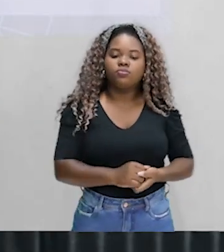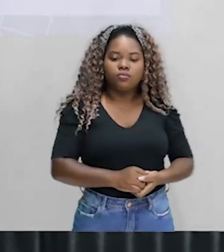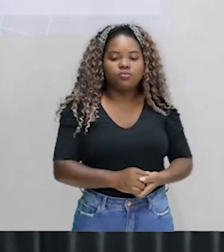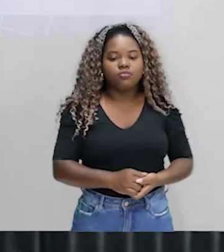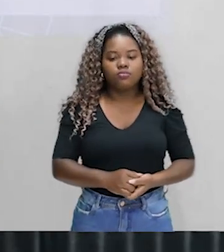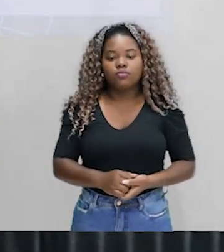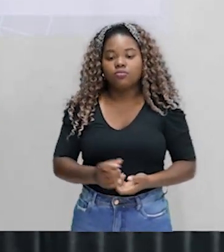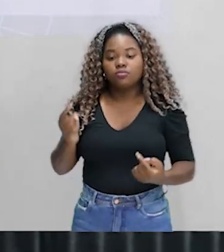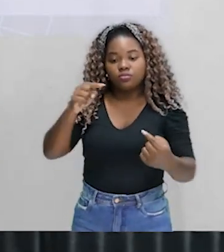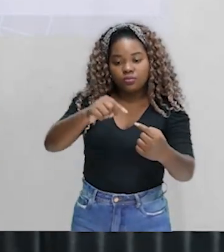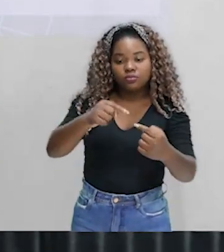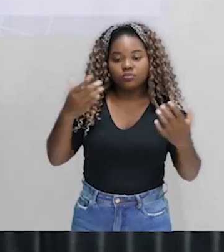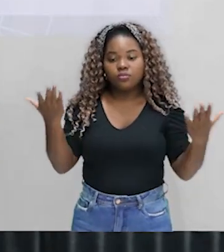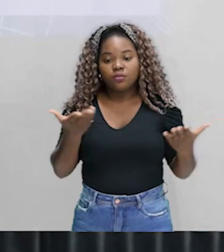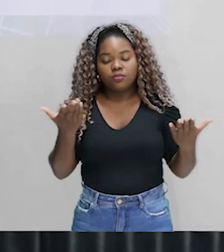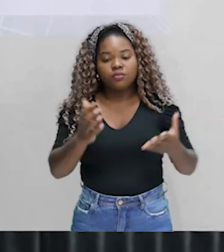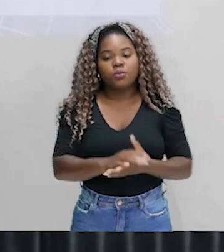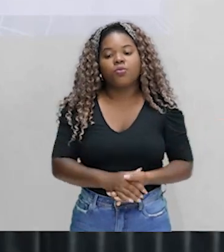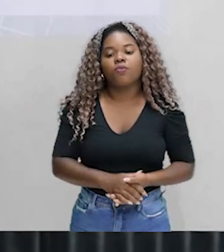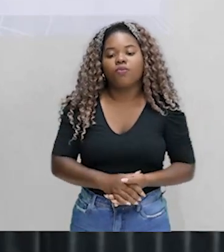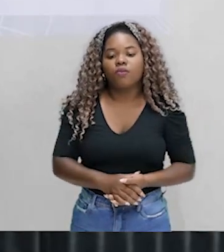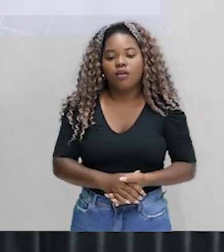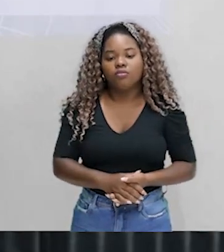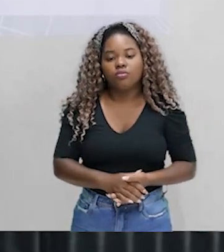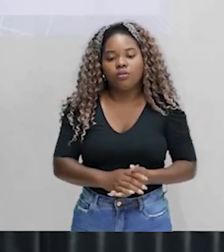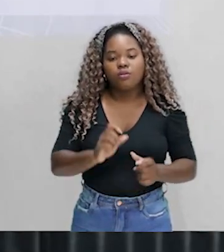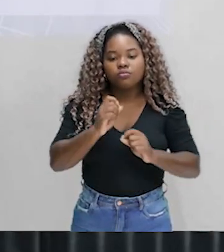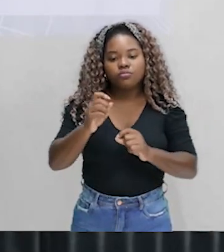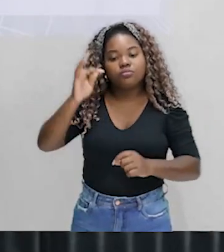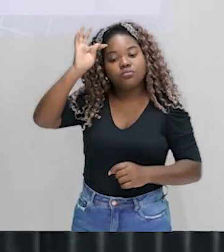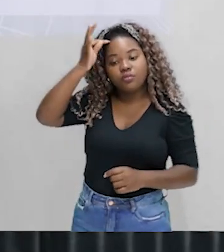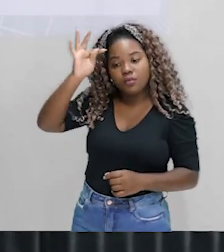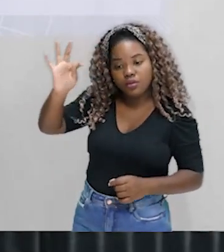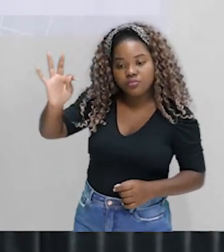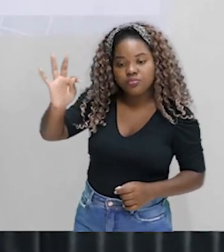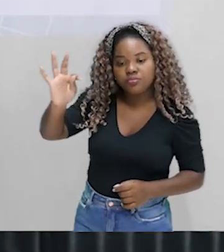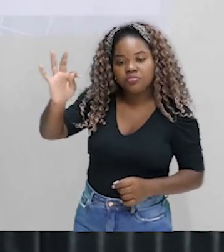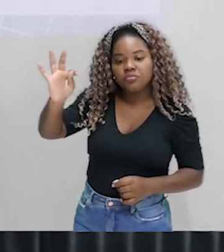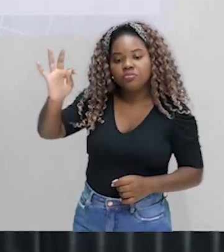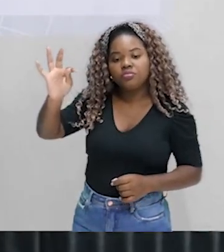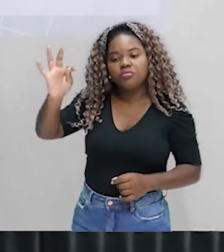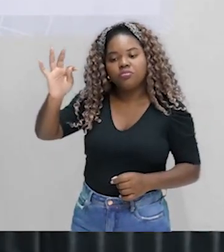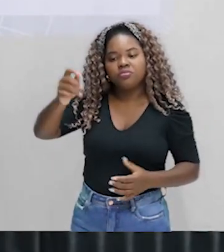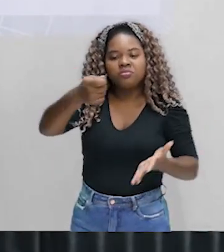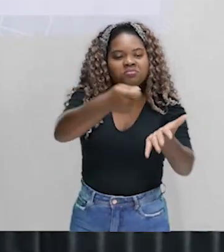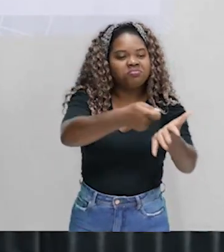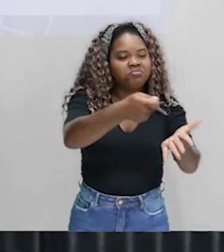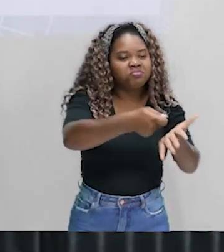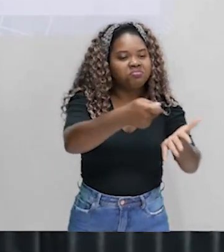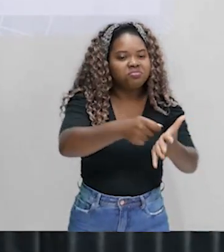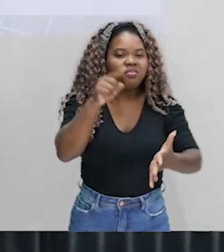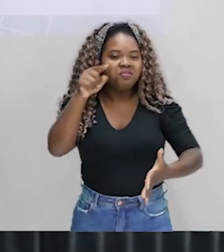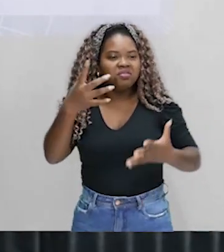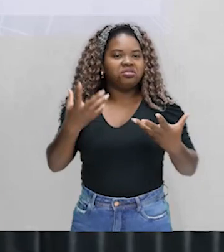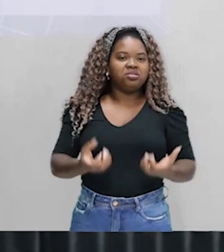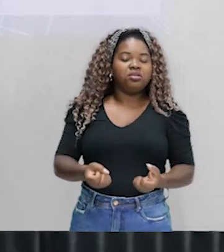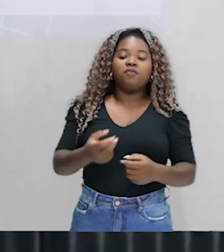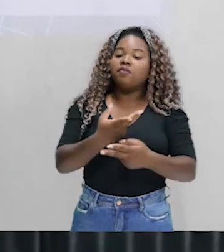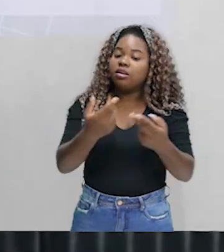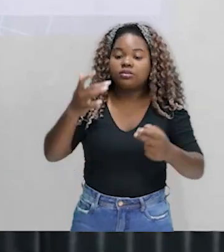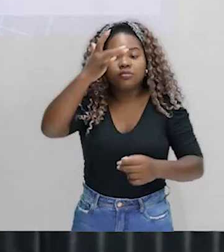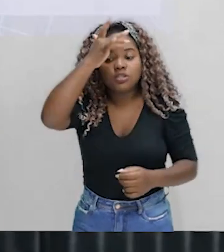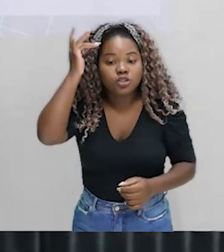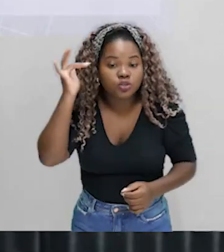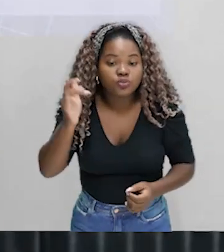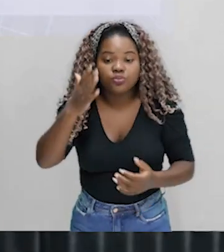é impor, né, que essa teoria é a teoria que deve ser aceita. Muitos acreditam que o universo ele foi formado